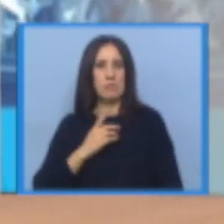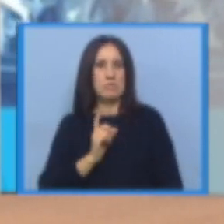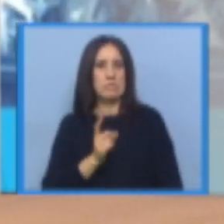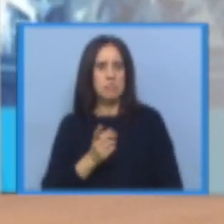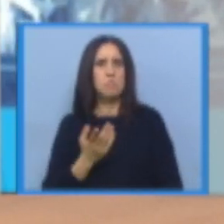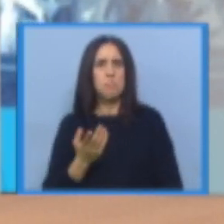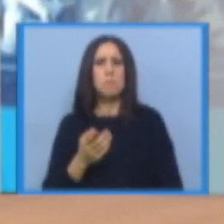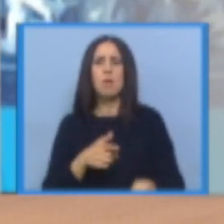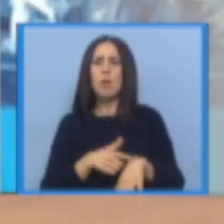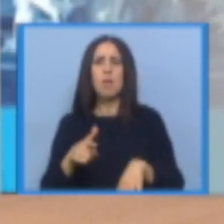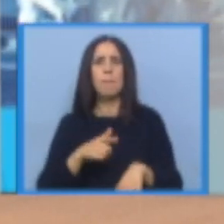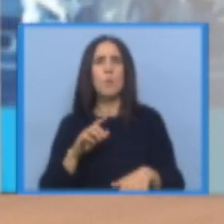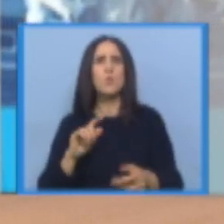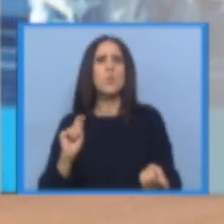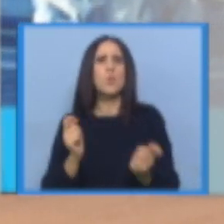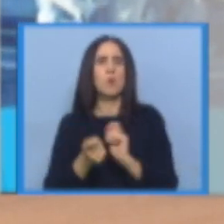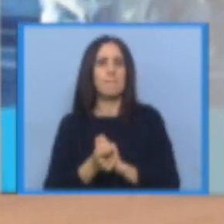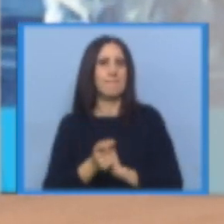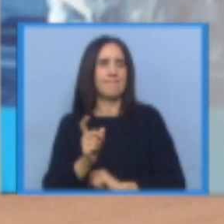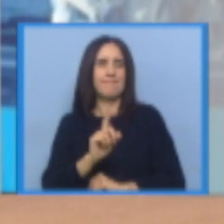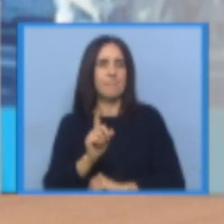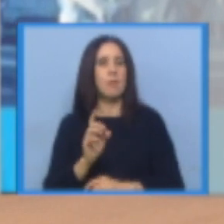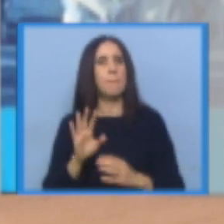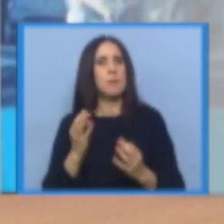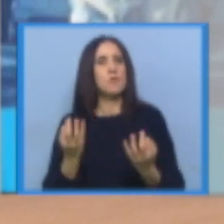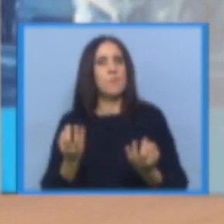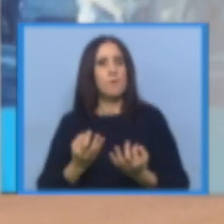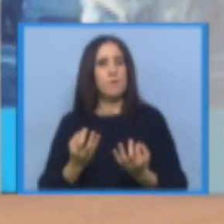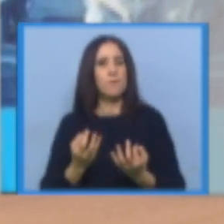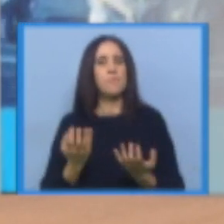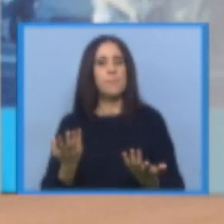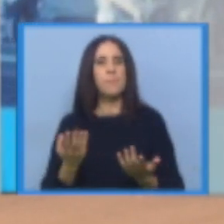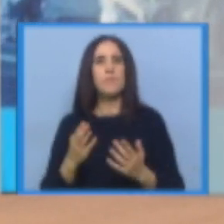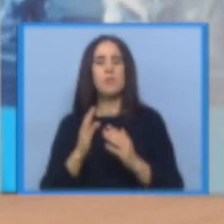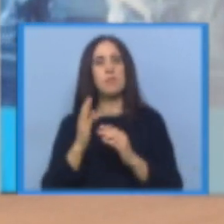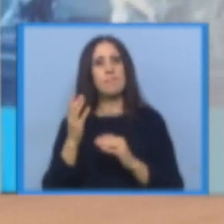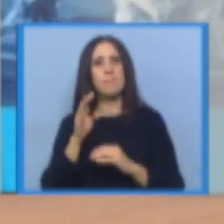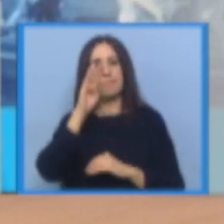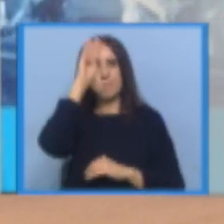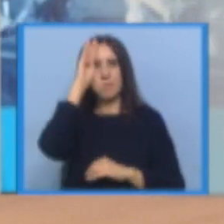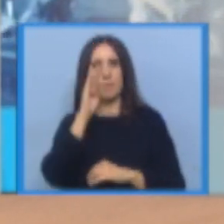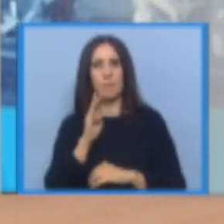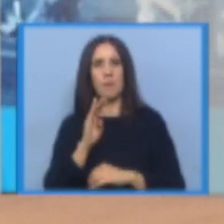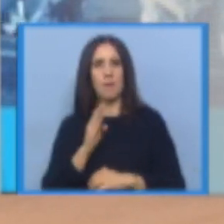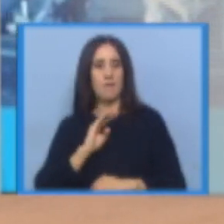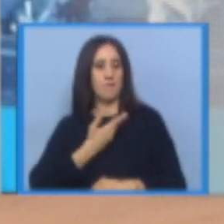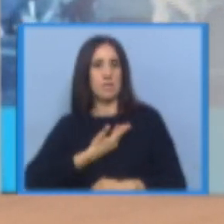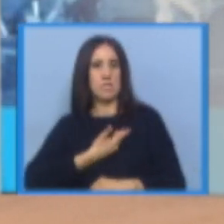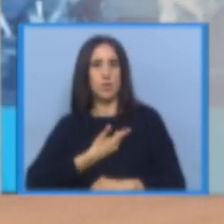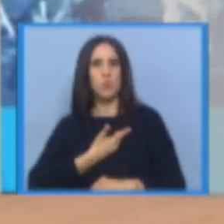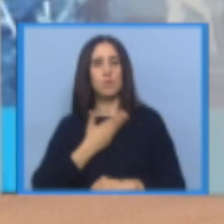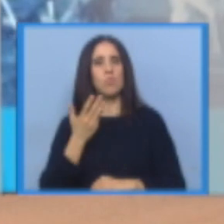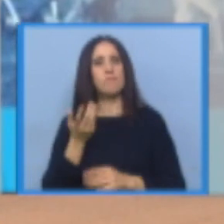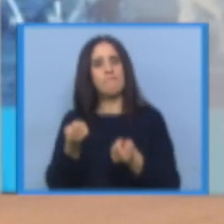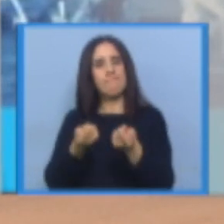nós não vivemos épocas de grandes revoluções. De qualquer maneira, é evidente que o pontificado do Papa Francisco também nos veio alertar para